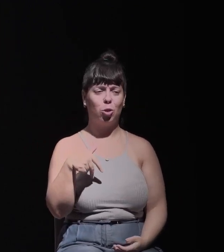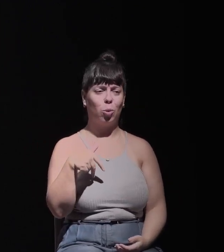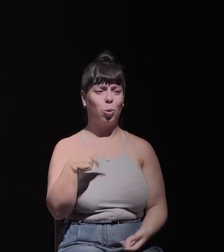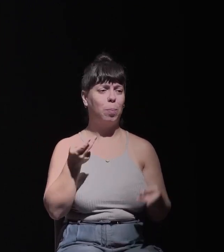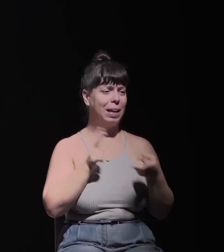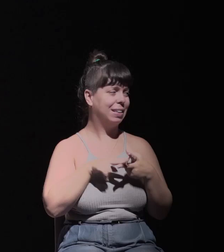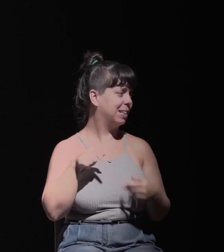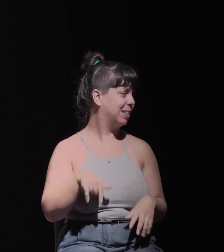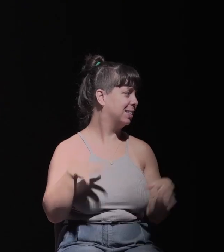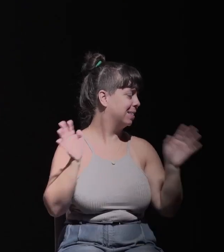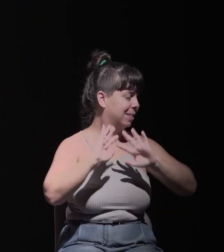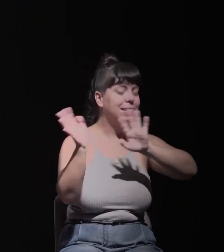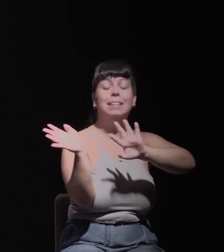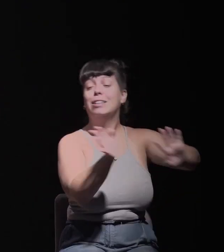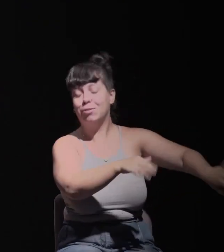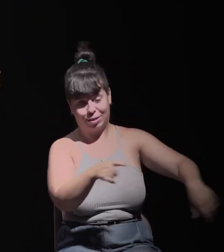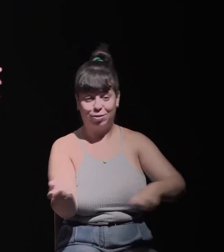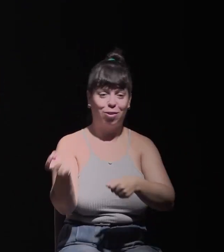Enfim, voltando.